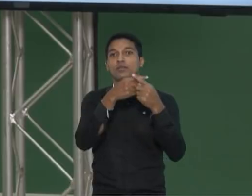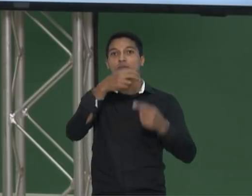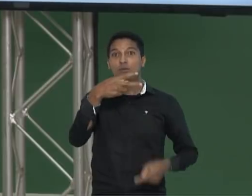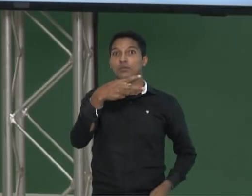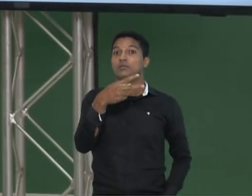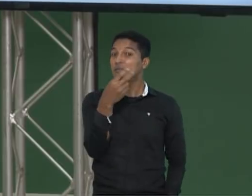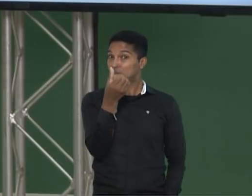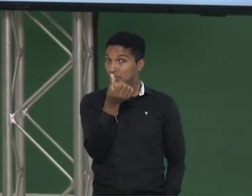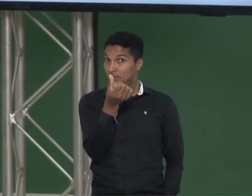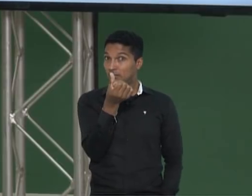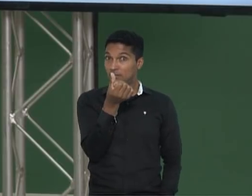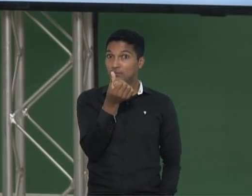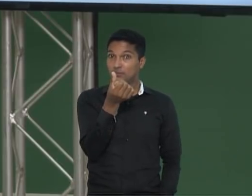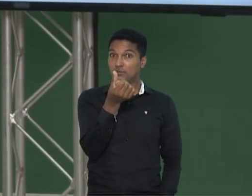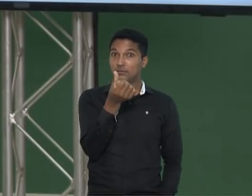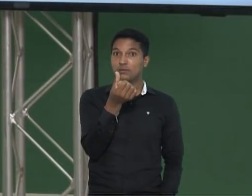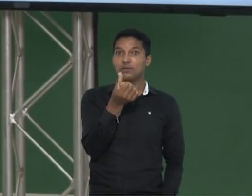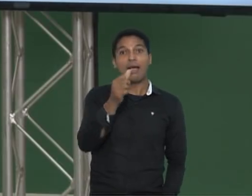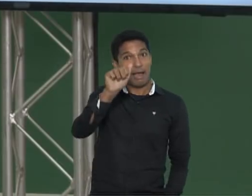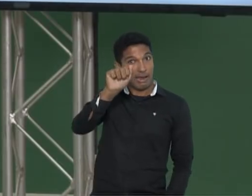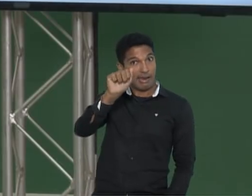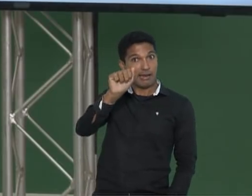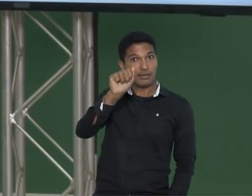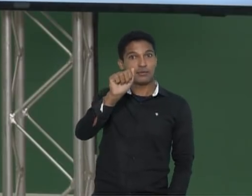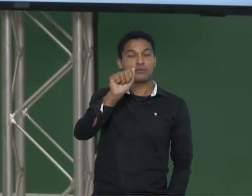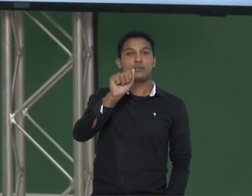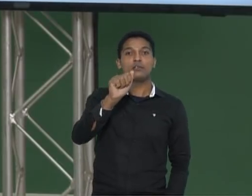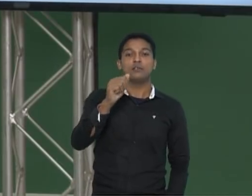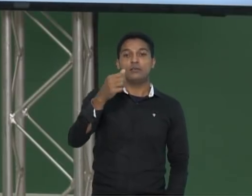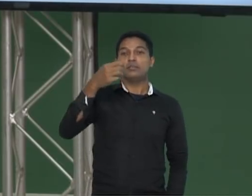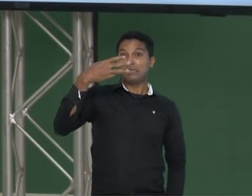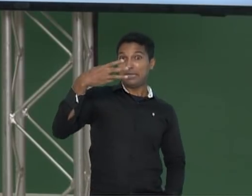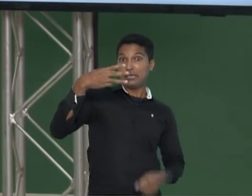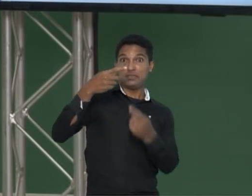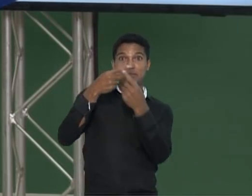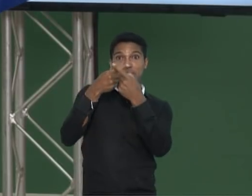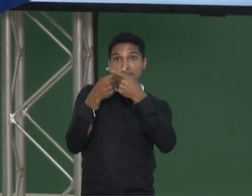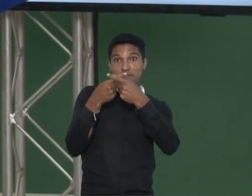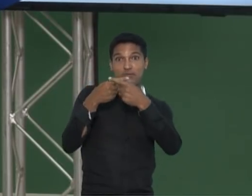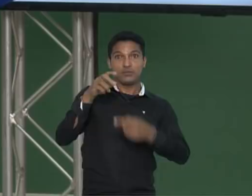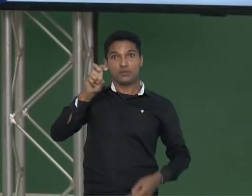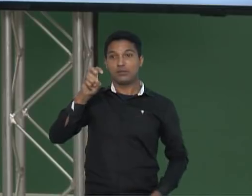vezes 2, 6A, e 3 vezes 5,